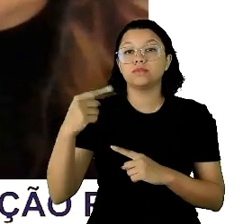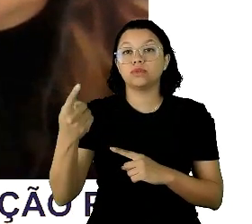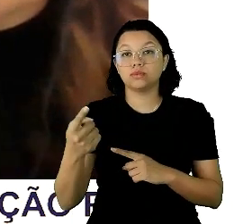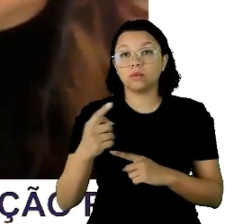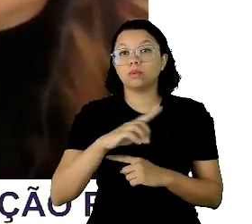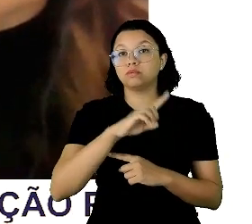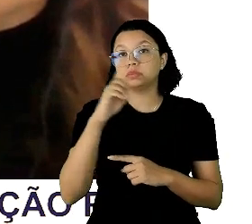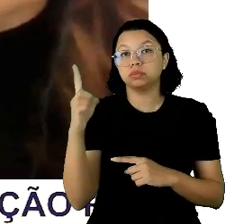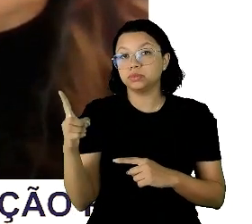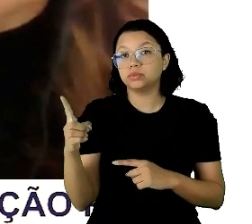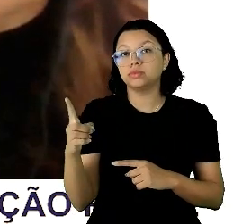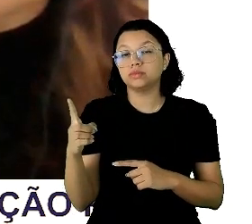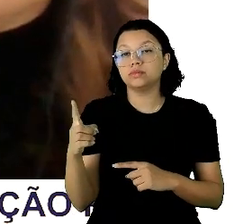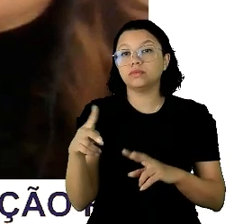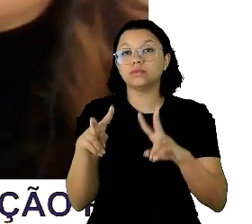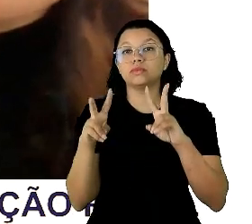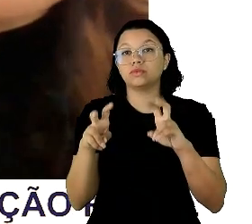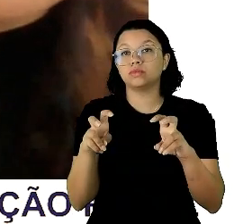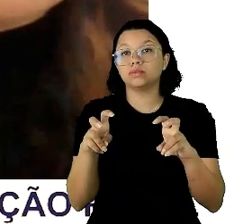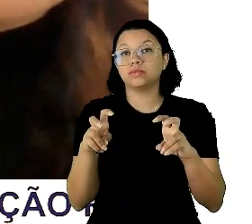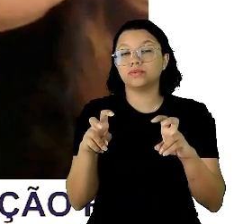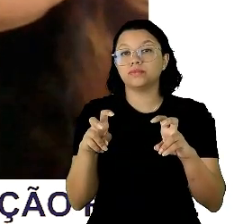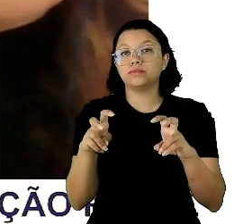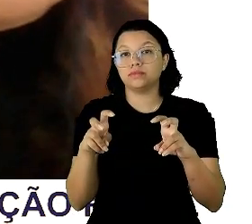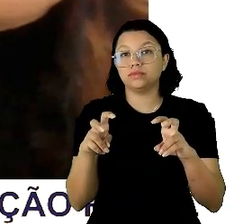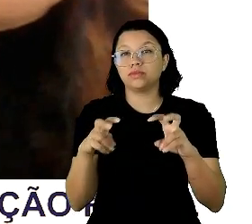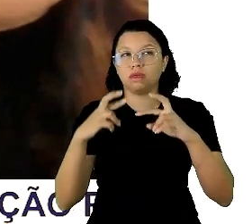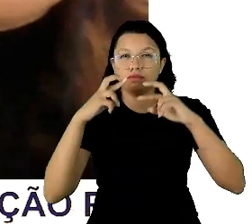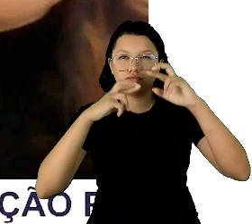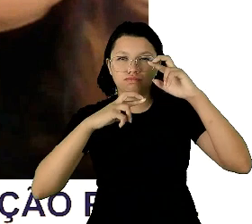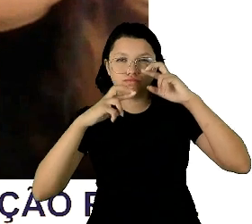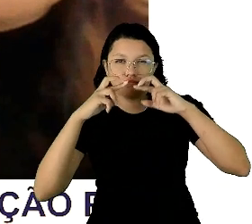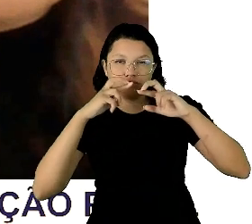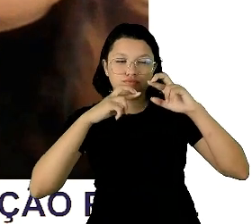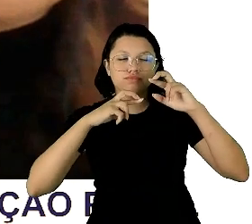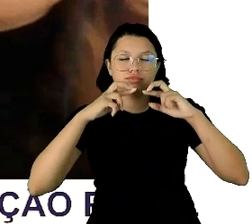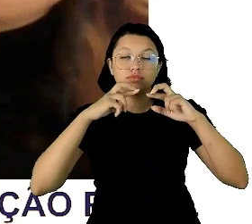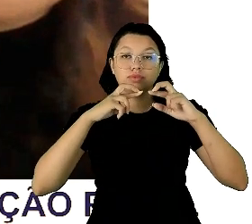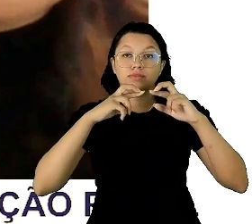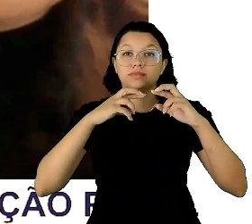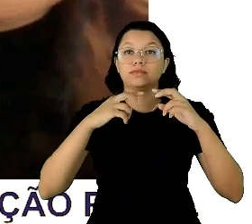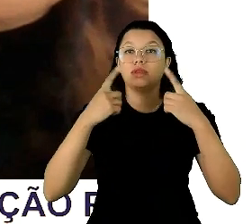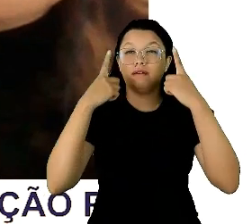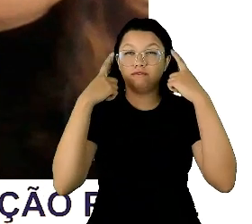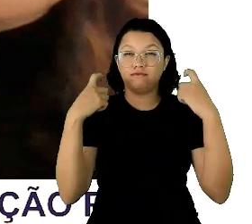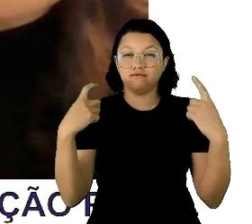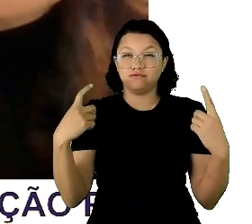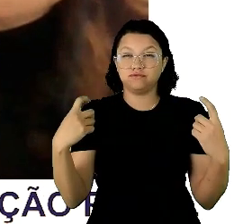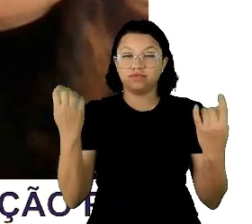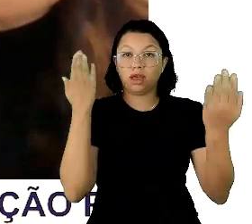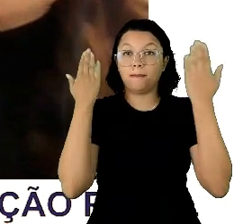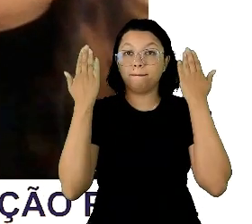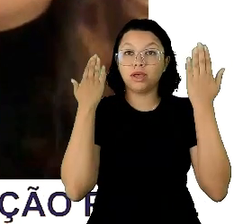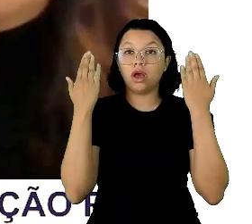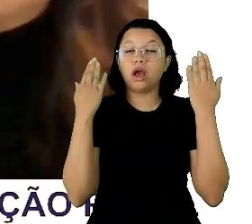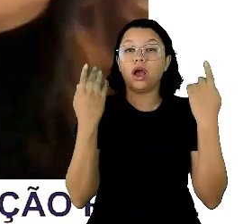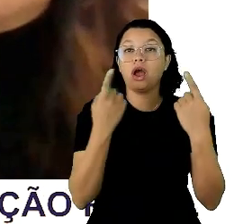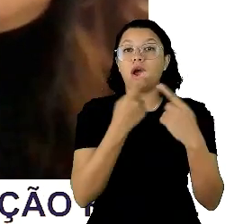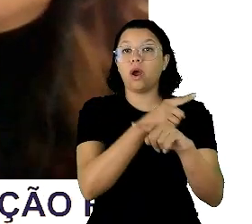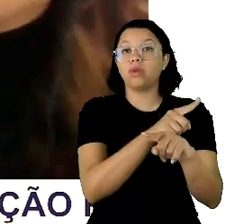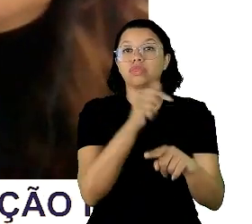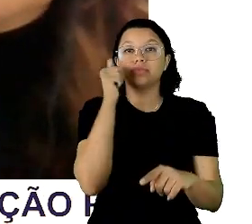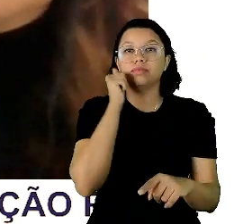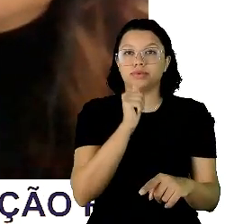dias sobre stalking e violência psicológica contra a mulher. É mais